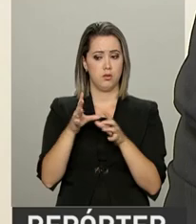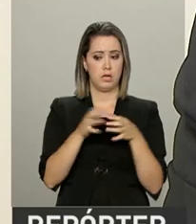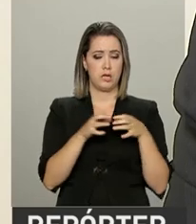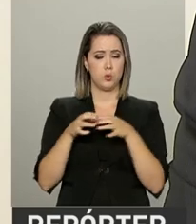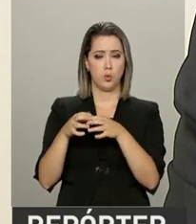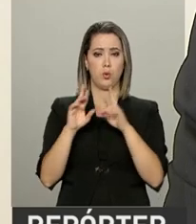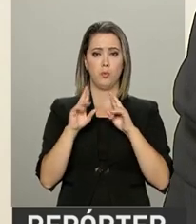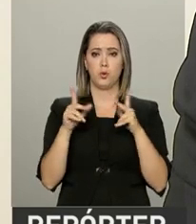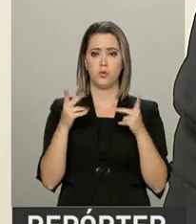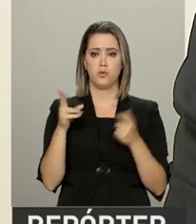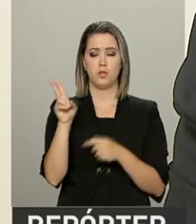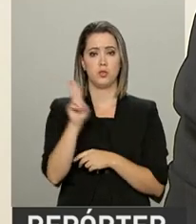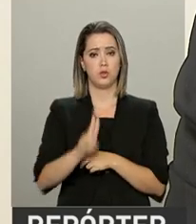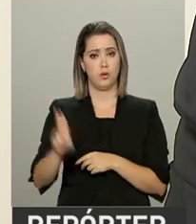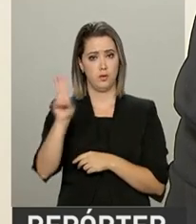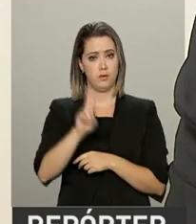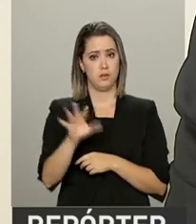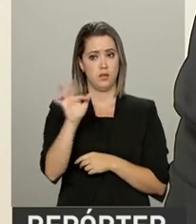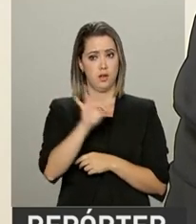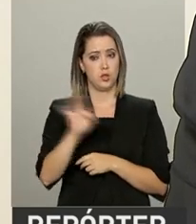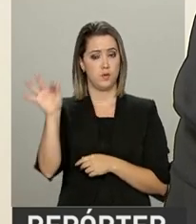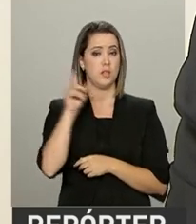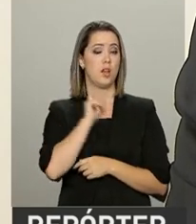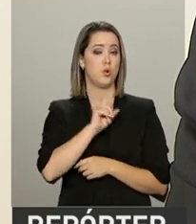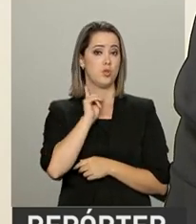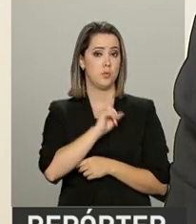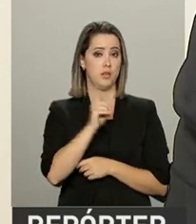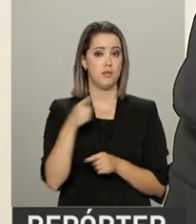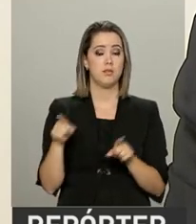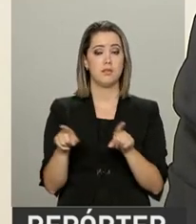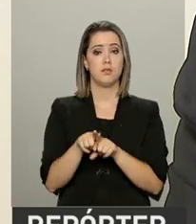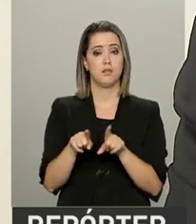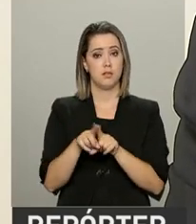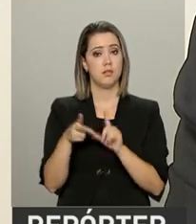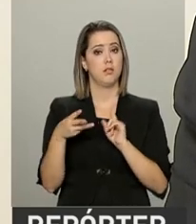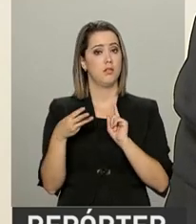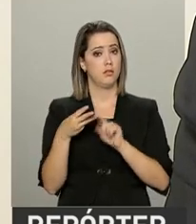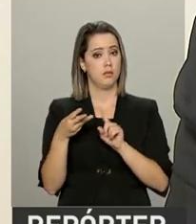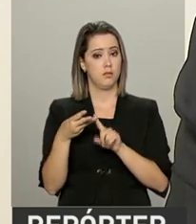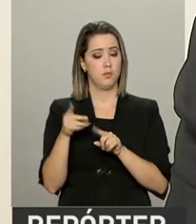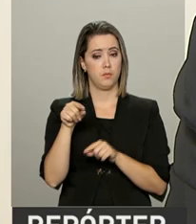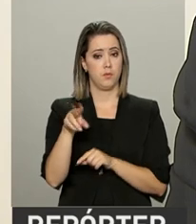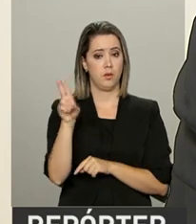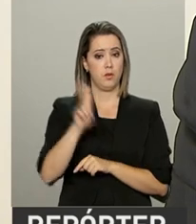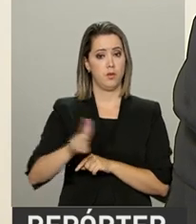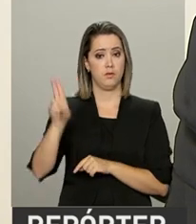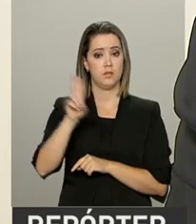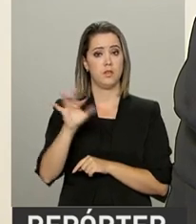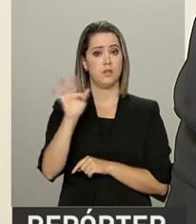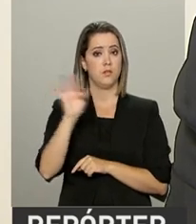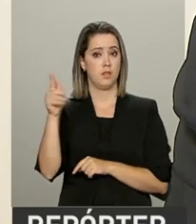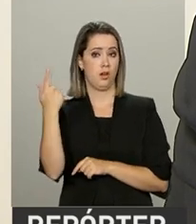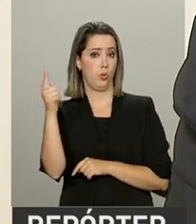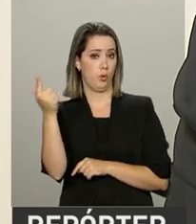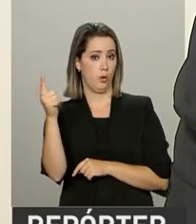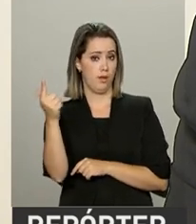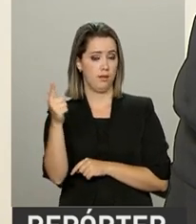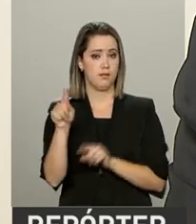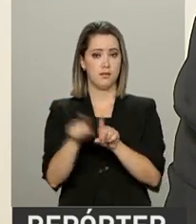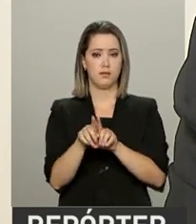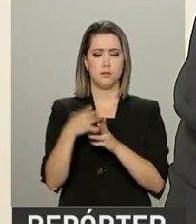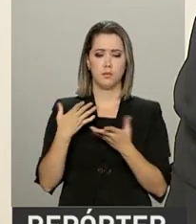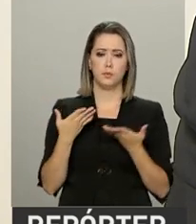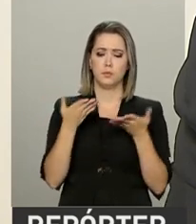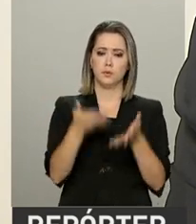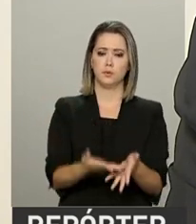traz a Universidade Federal de Minas Gerais e traz também a Universidade Federal de Goiás de